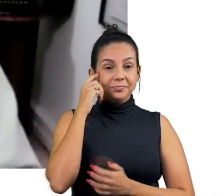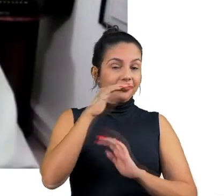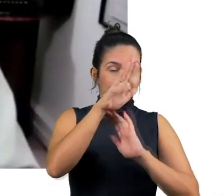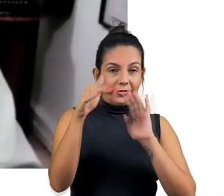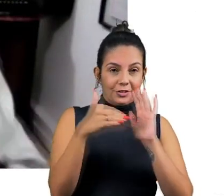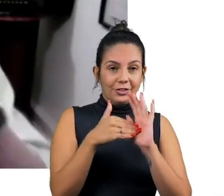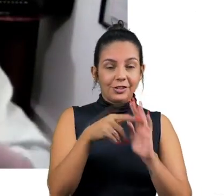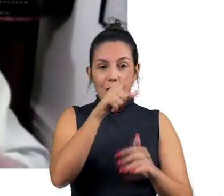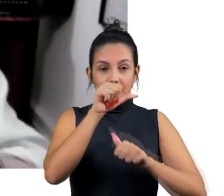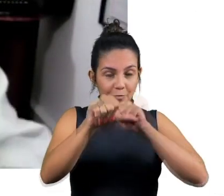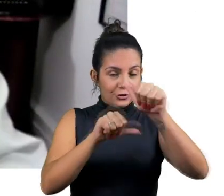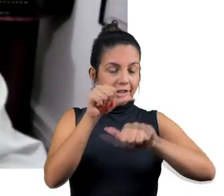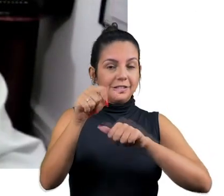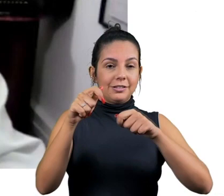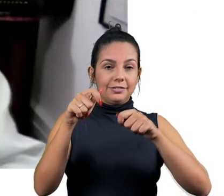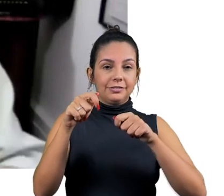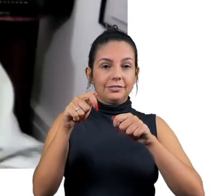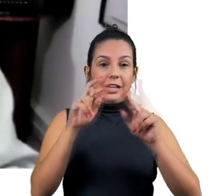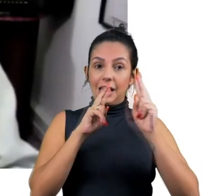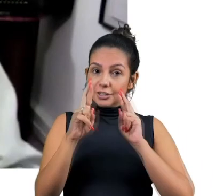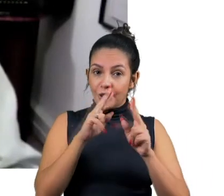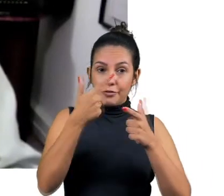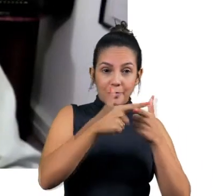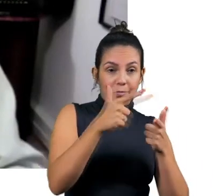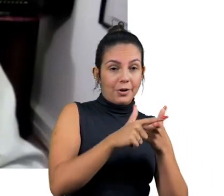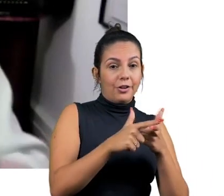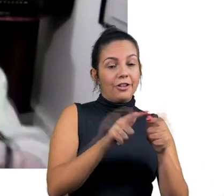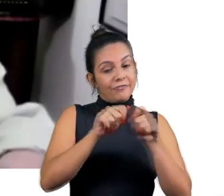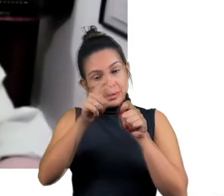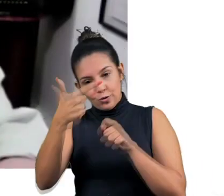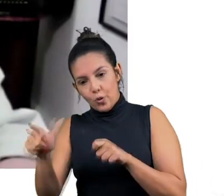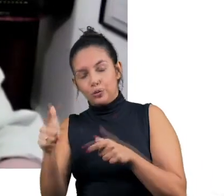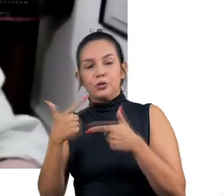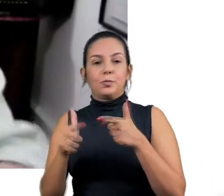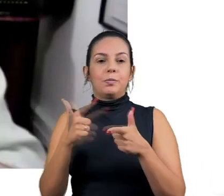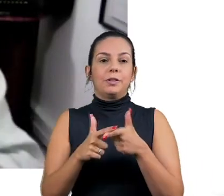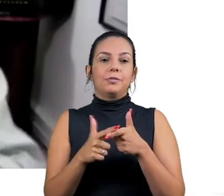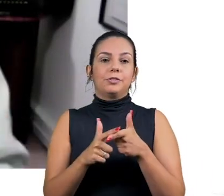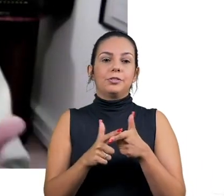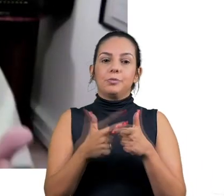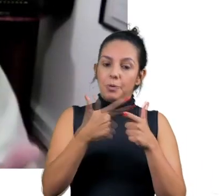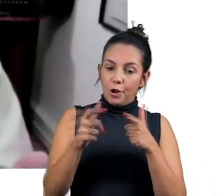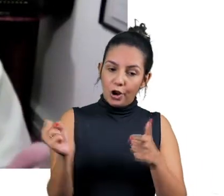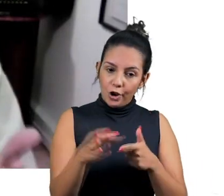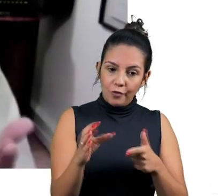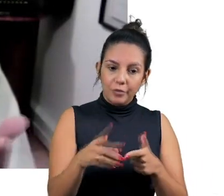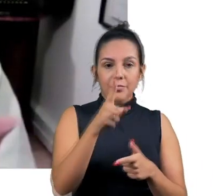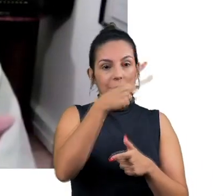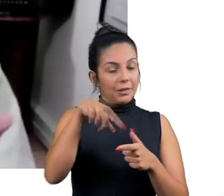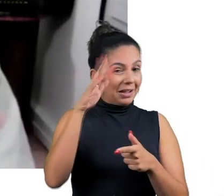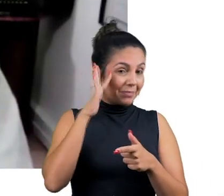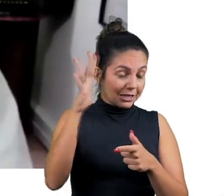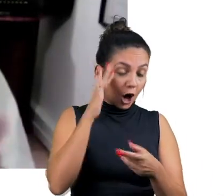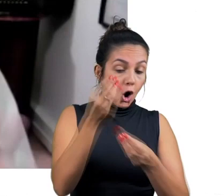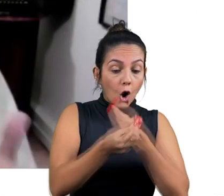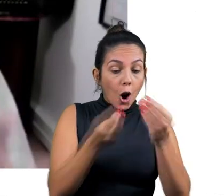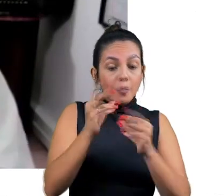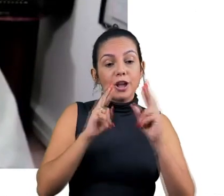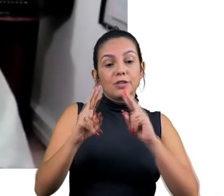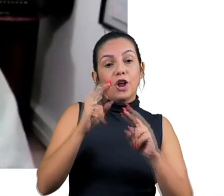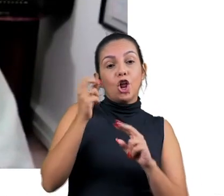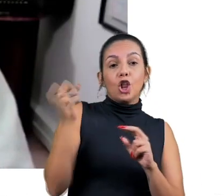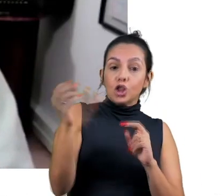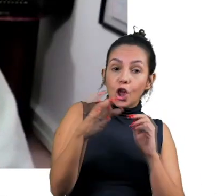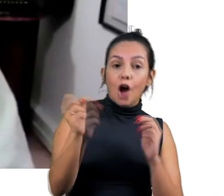toda essa mudança, ela resolve problemas e produz problemas novos, os quais você tem que pensar em soluções novas. Não adianta